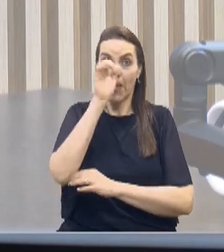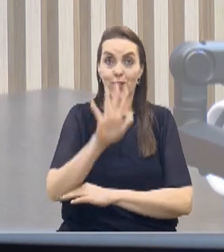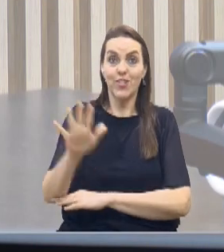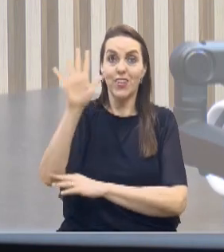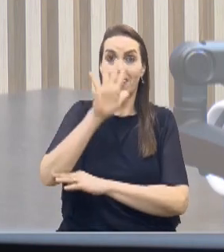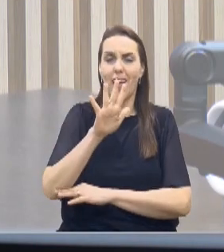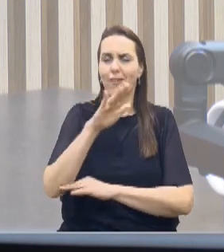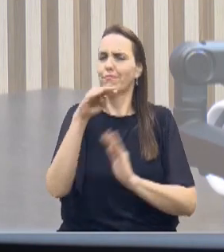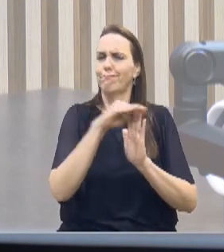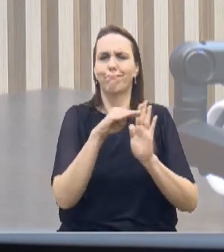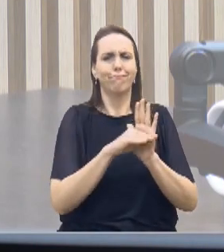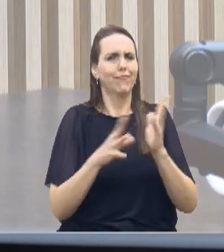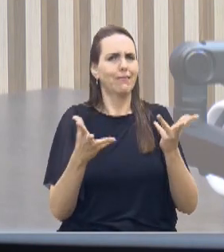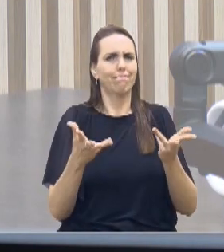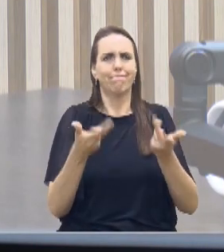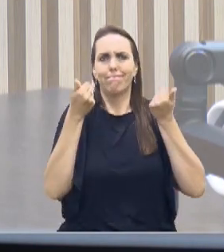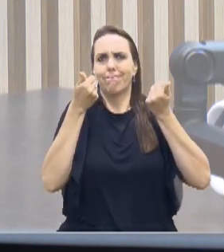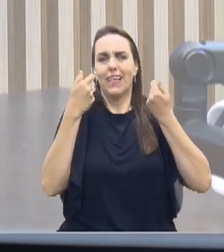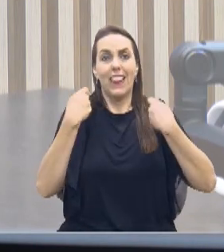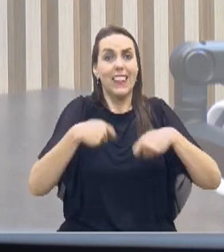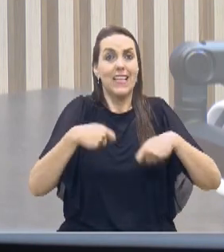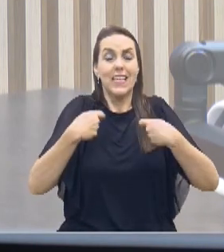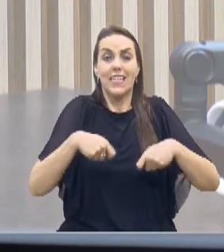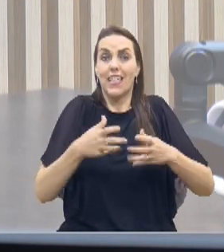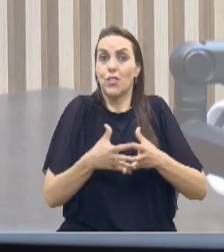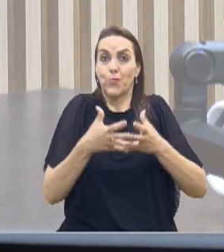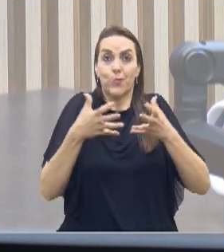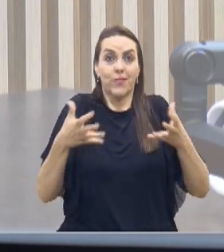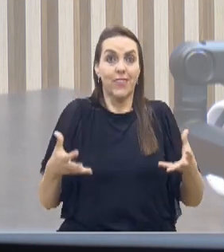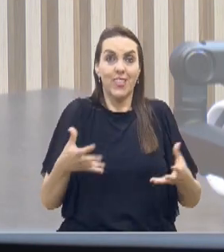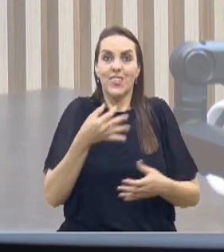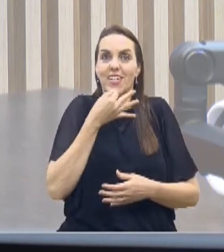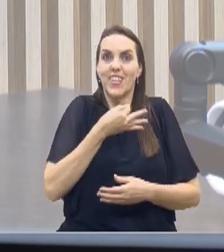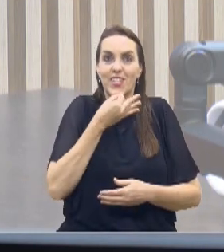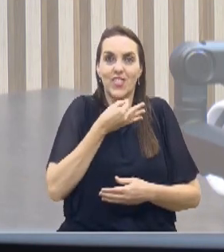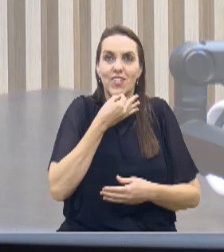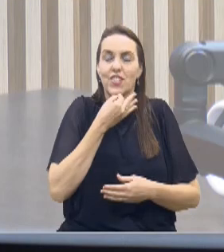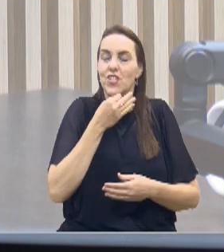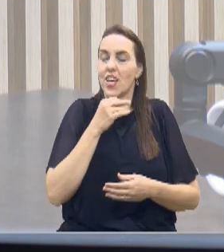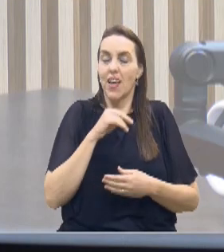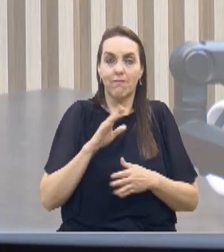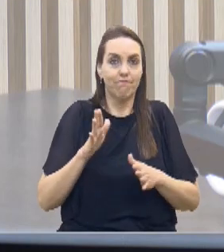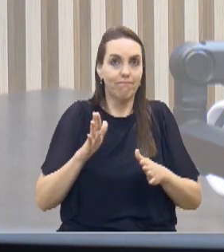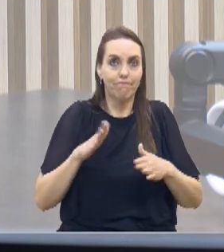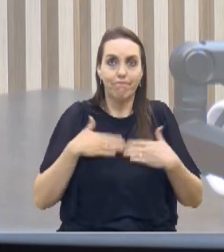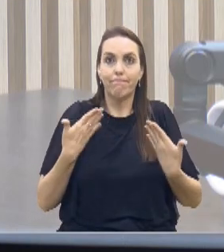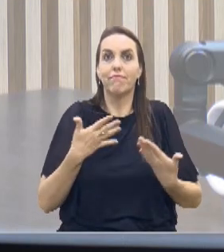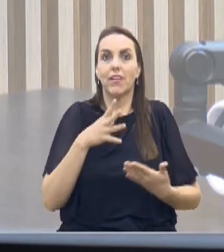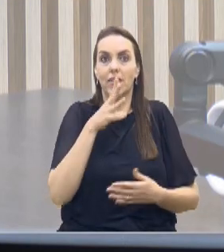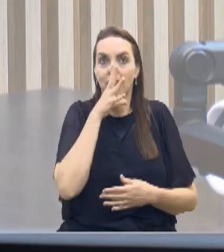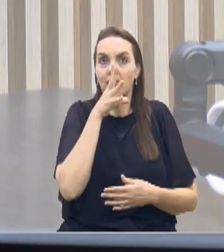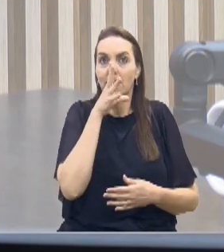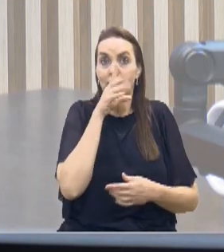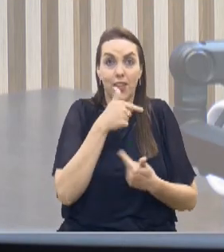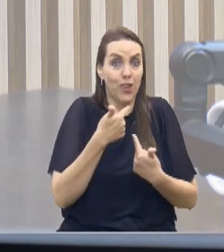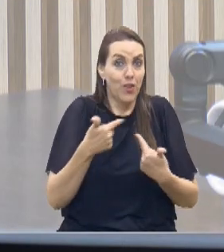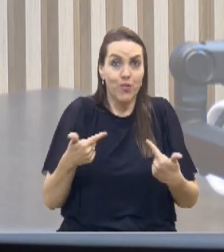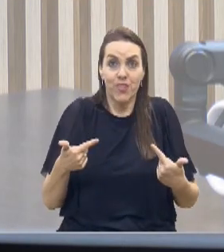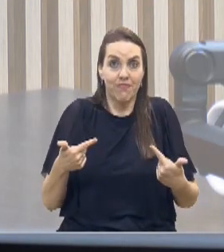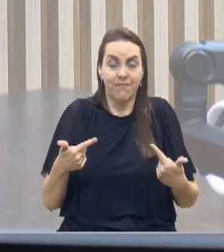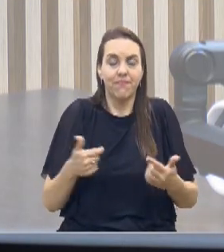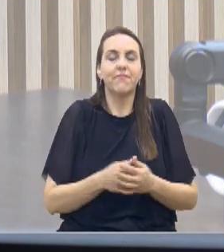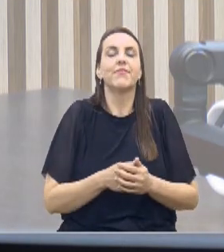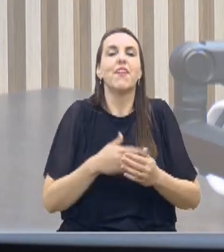que é uma necessidade imensa e que Caxias, assustadoramente, ainda não tinha e que